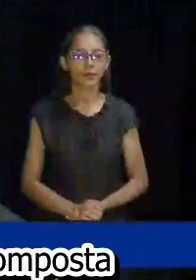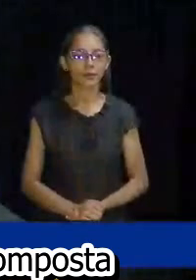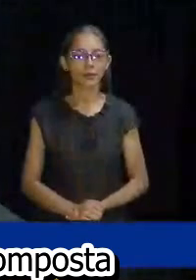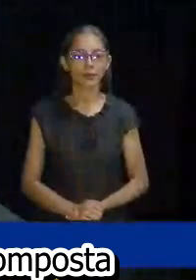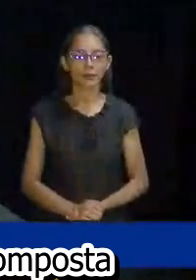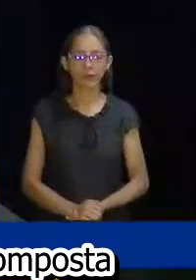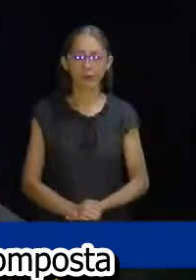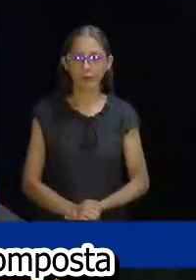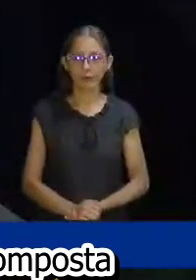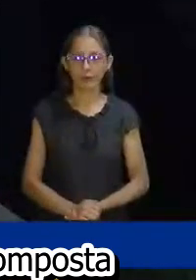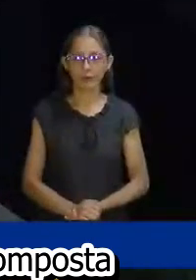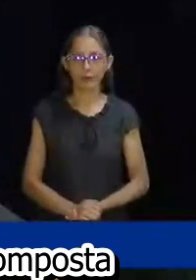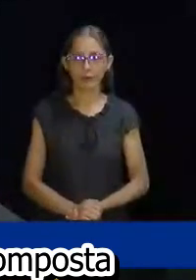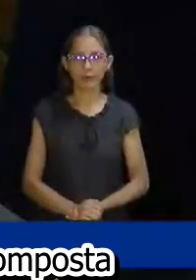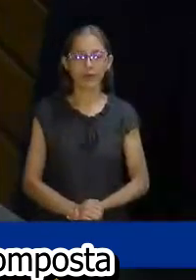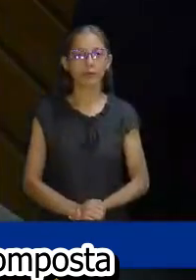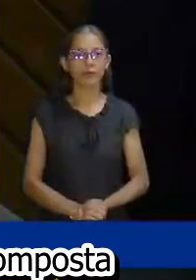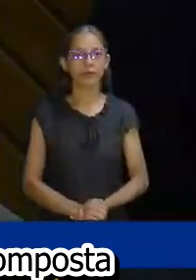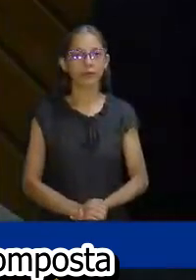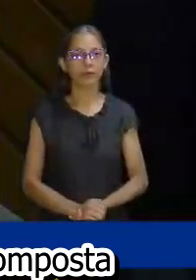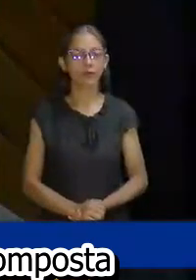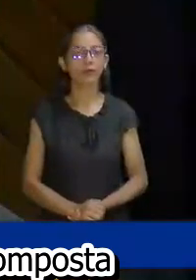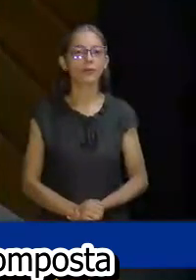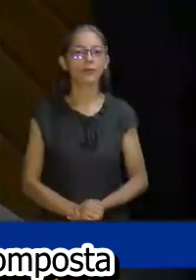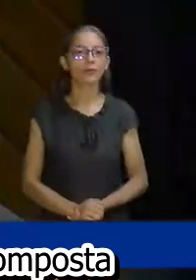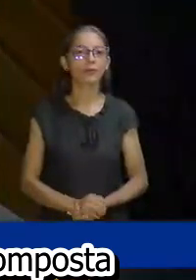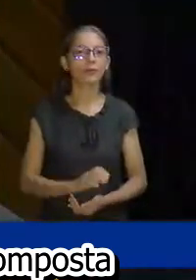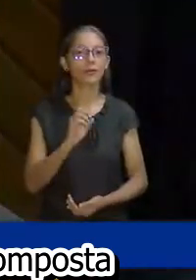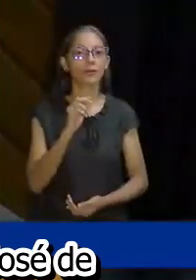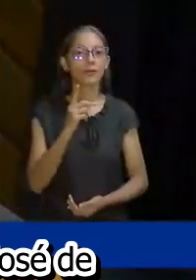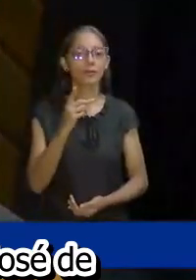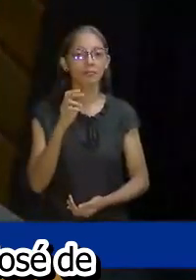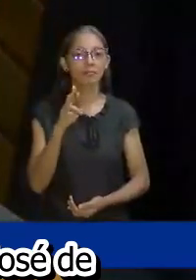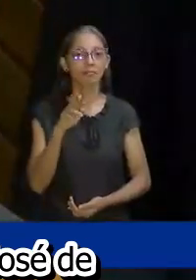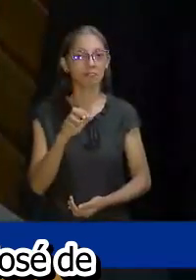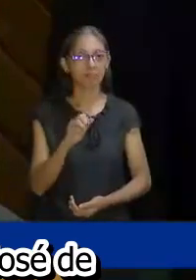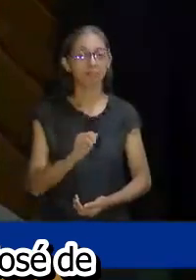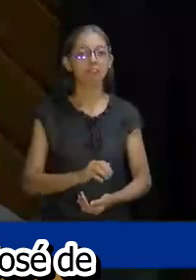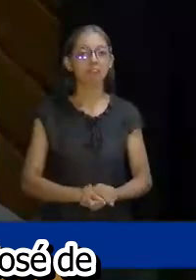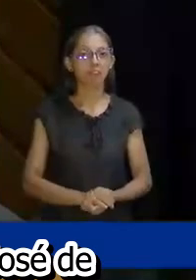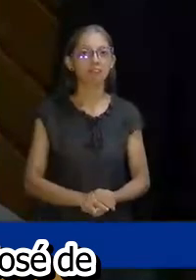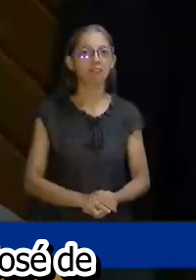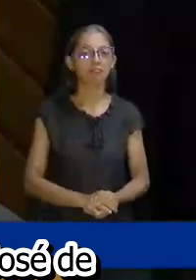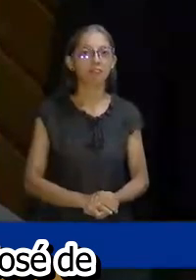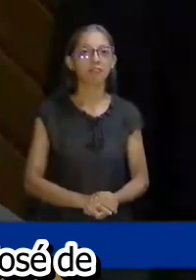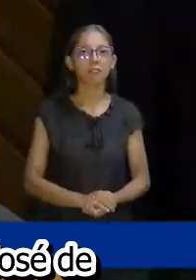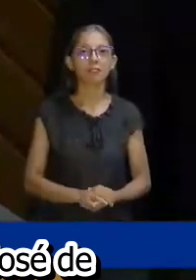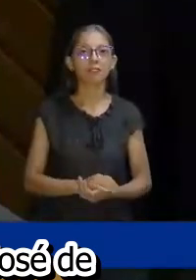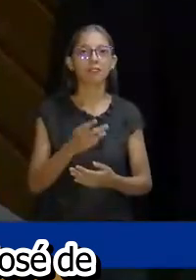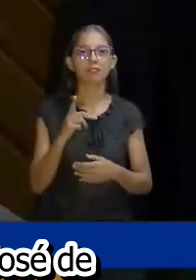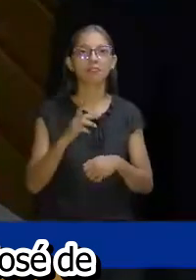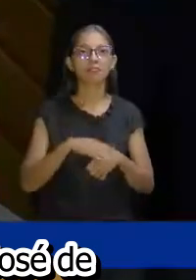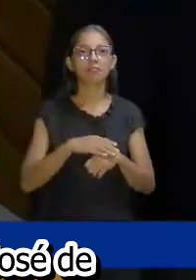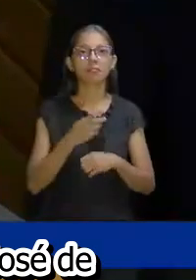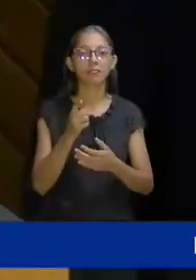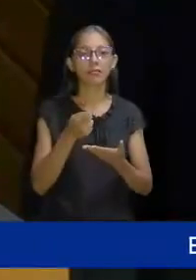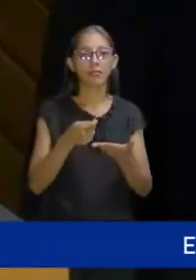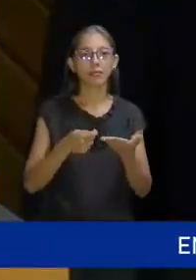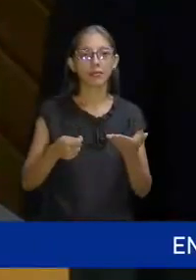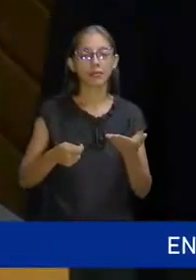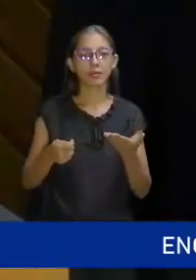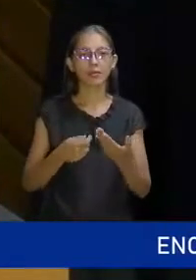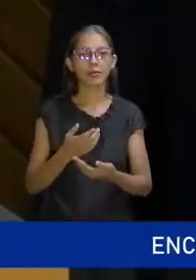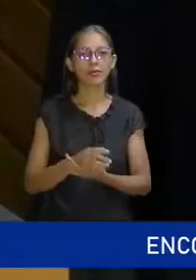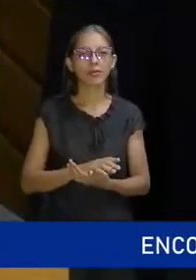Segundo Guarani, é uma ópera, balo em quatro atos, composta por Antônio Carlos Gomes, baseada no romance de José de